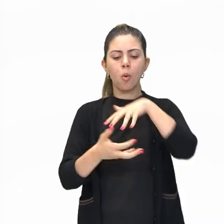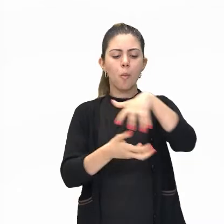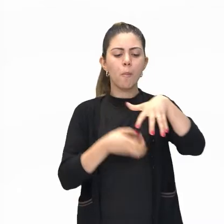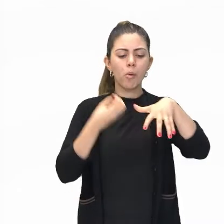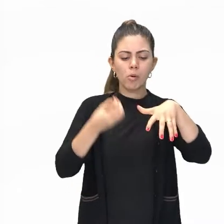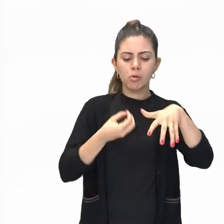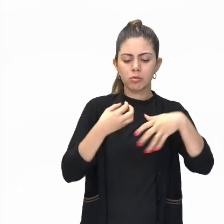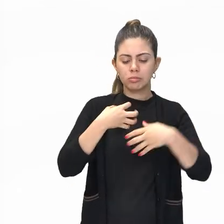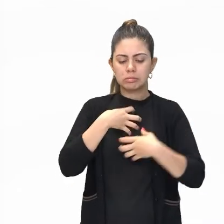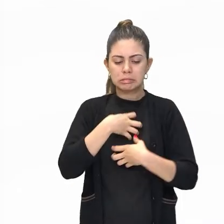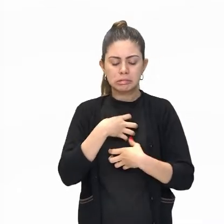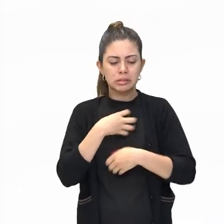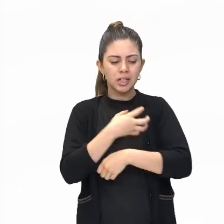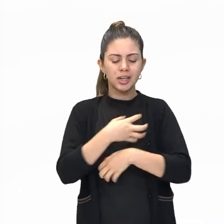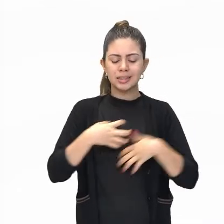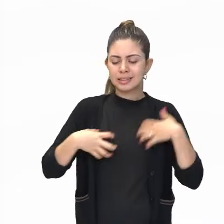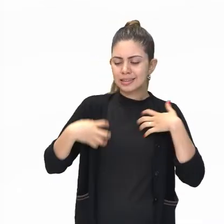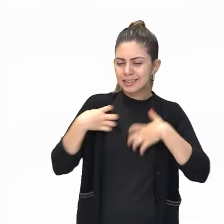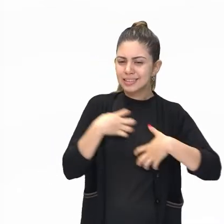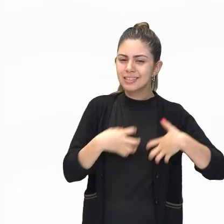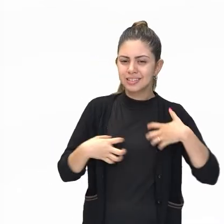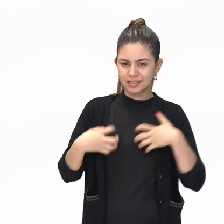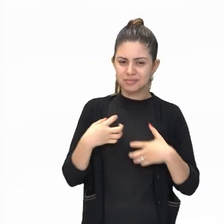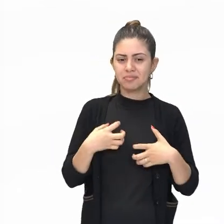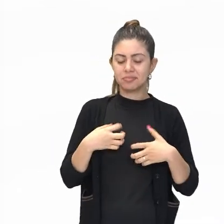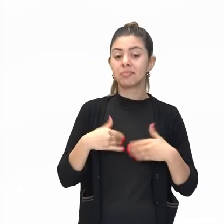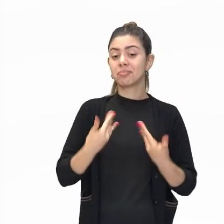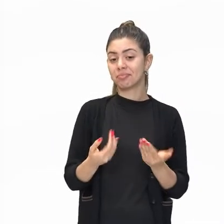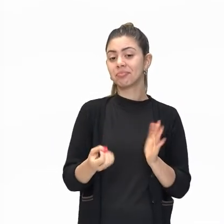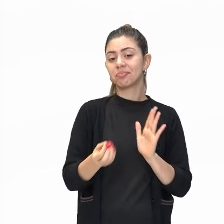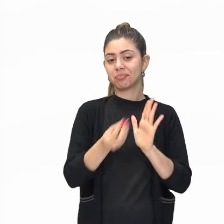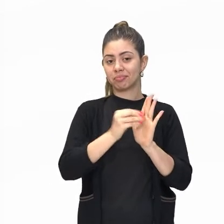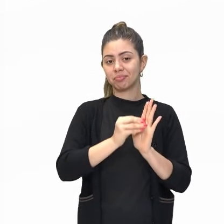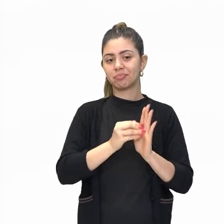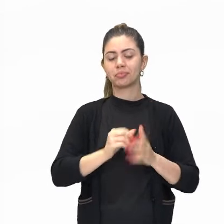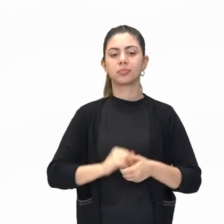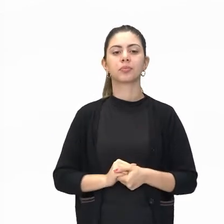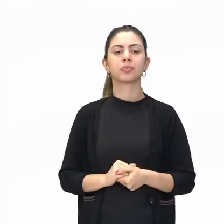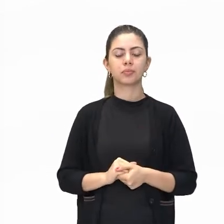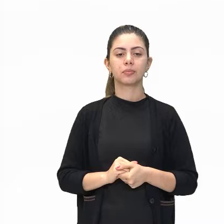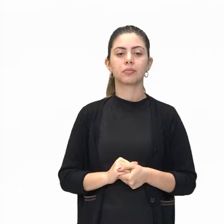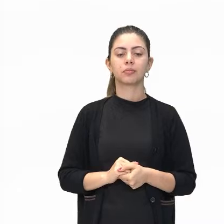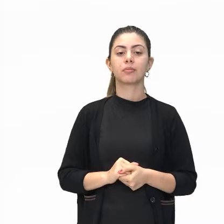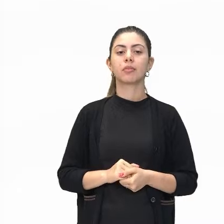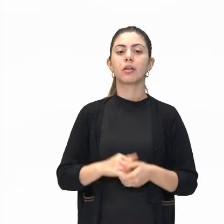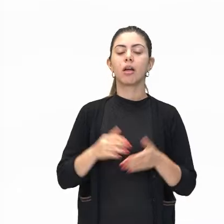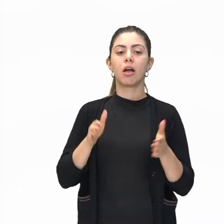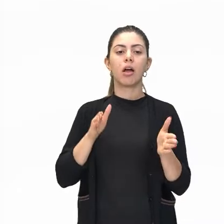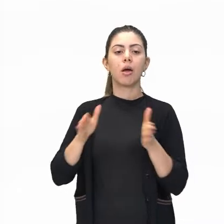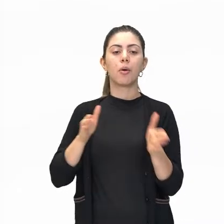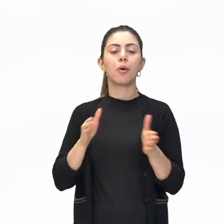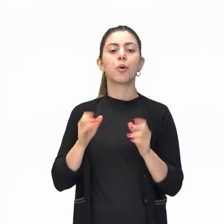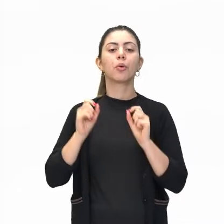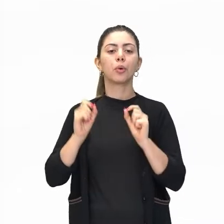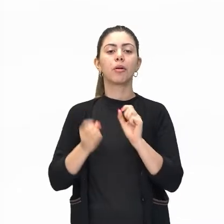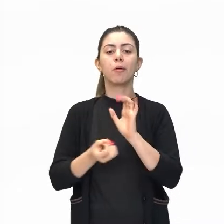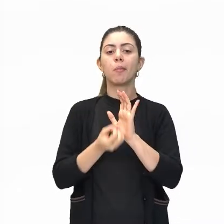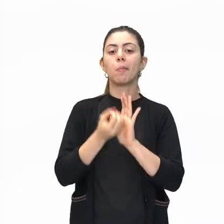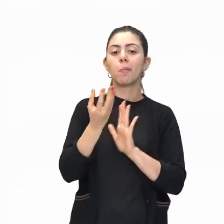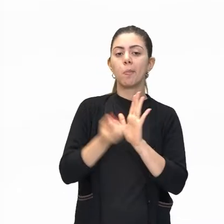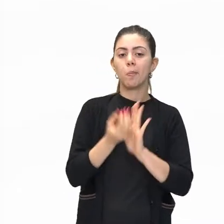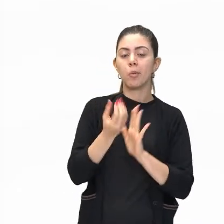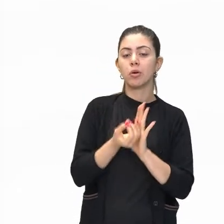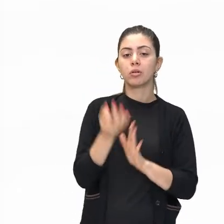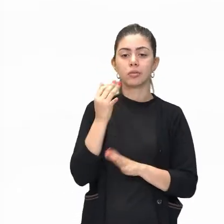aí revelando as angústias do escritor. Muito bem. Então aí tem a poesia filosófica. Este